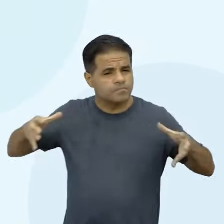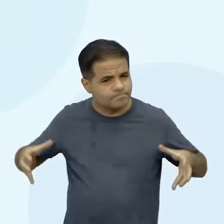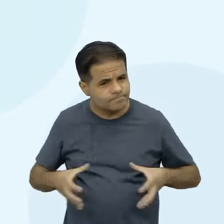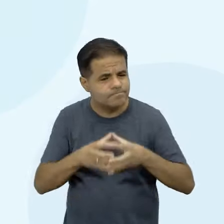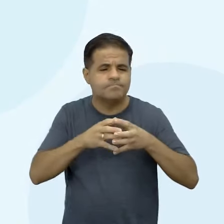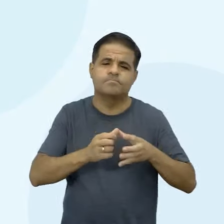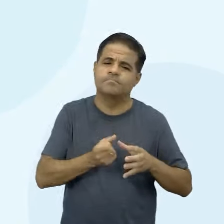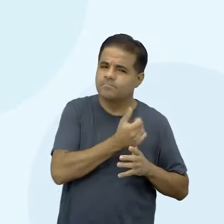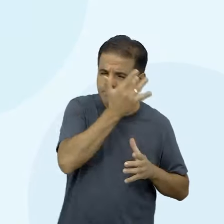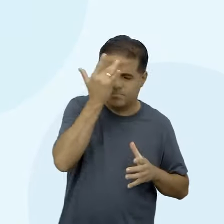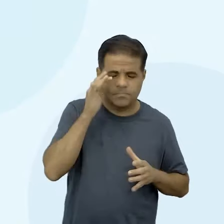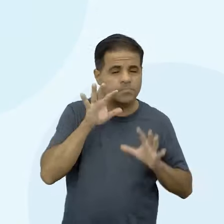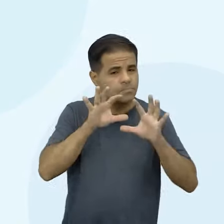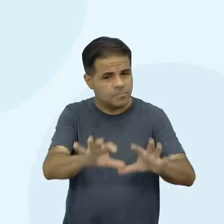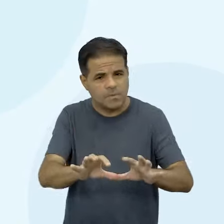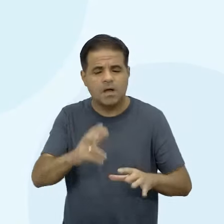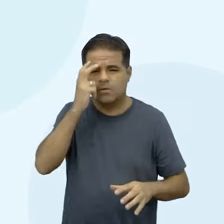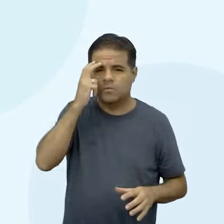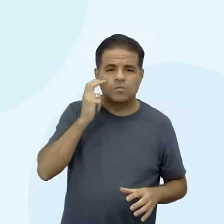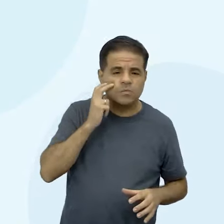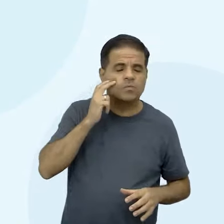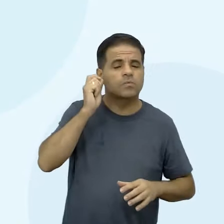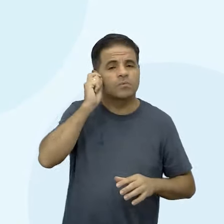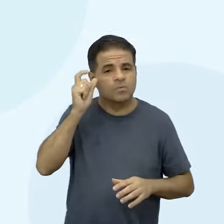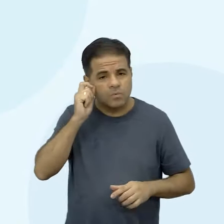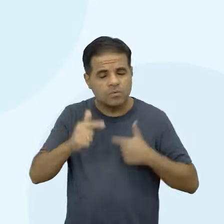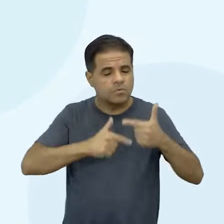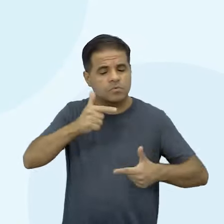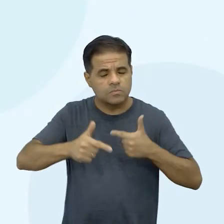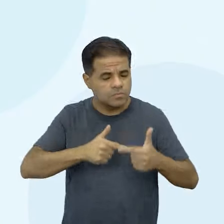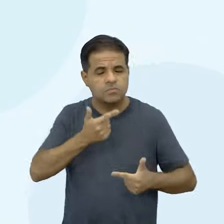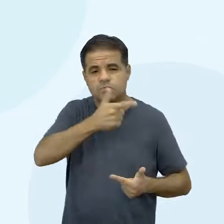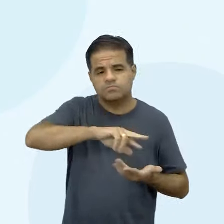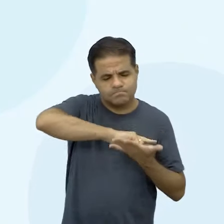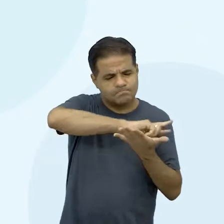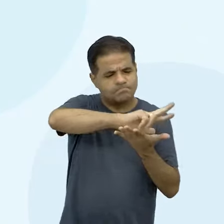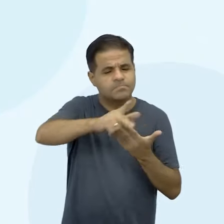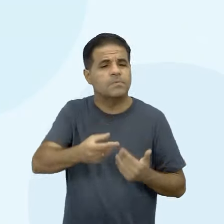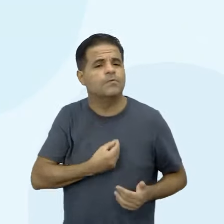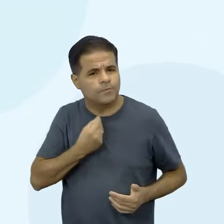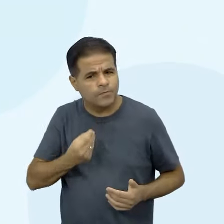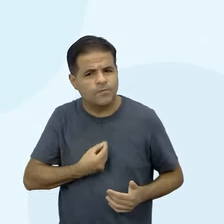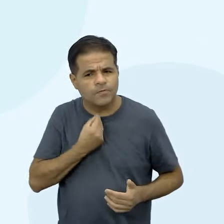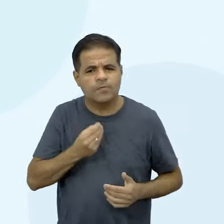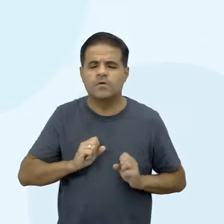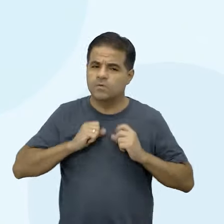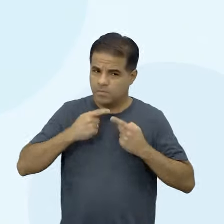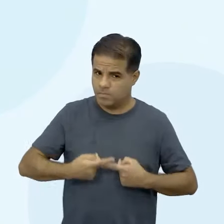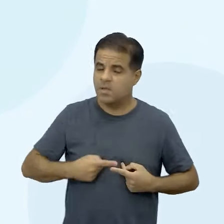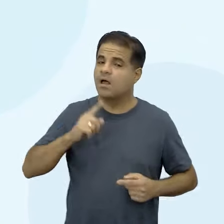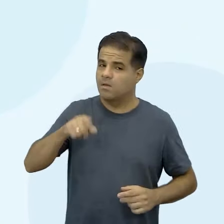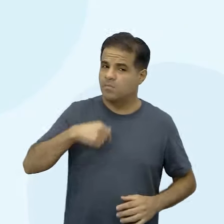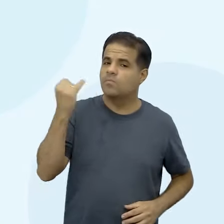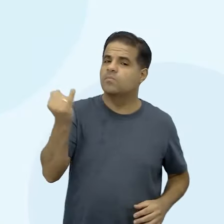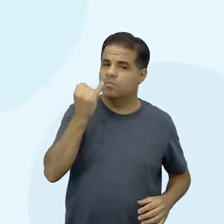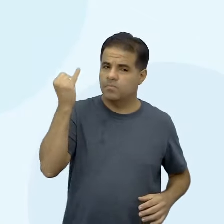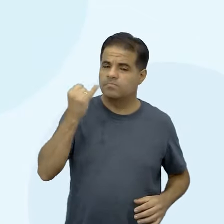populações e o seu impacto na cultura, no trabalho e em outros aspectos da vida humana. É muito